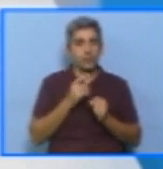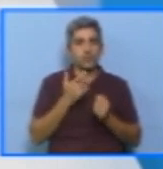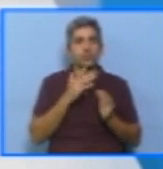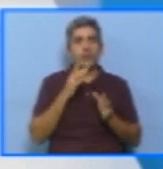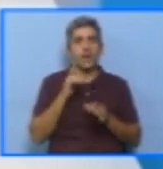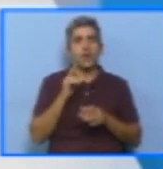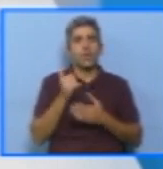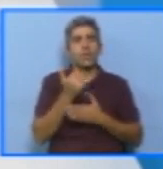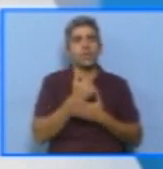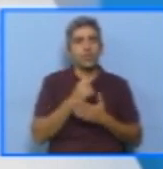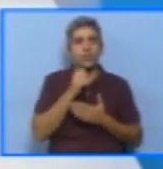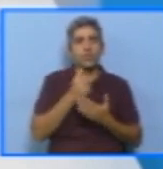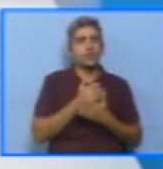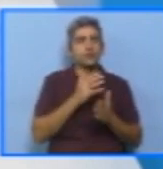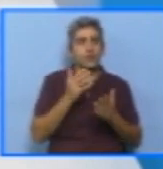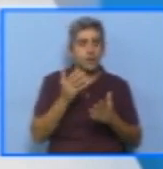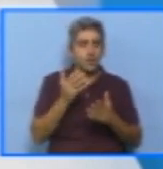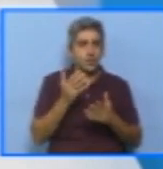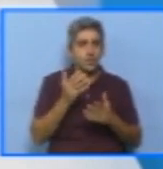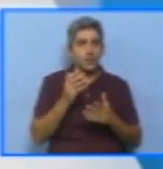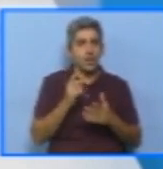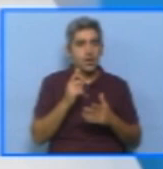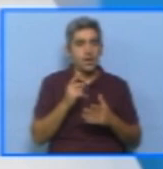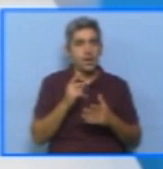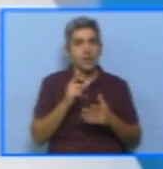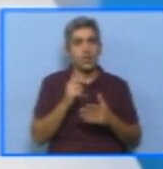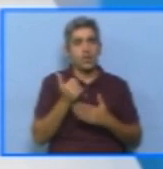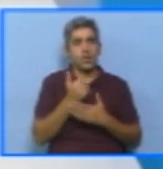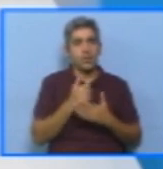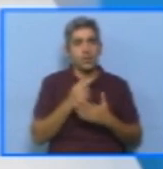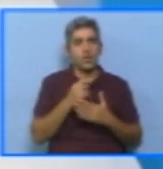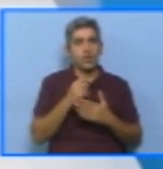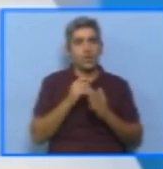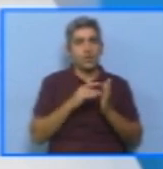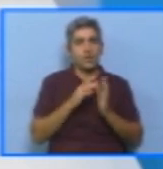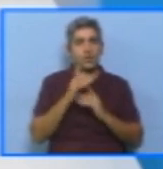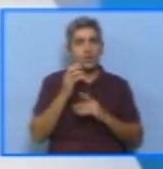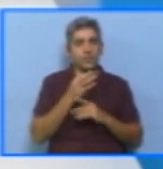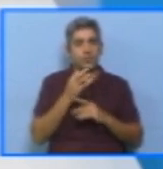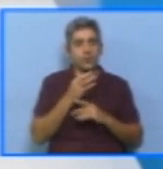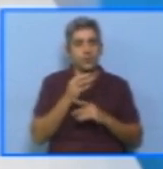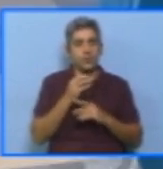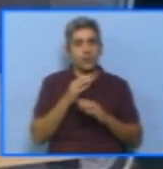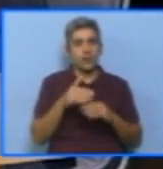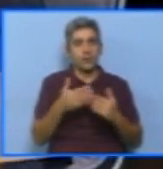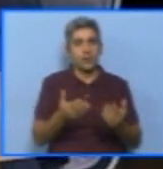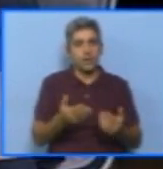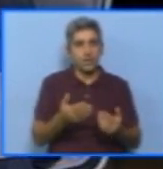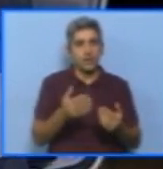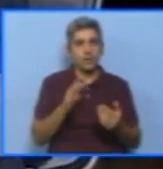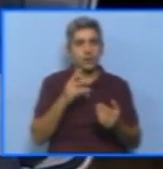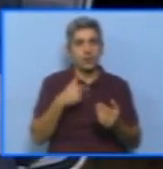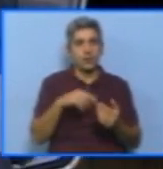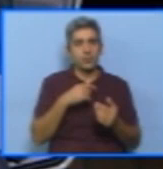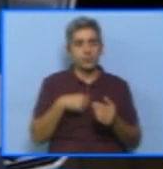está o lucro da morte? Está exatamente no lucro que esteve na morte de Cristo, que foi uma dádiva. Quando